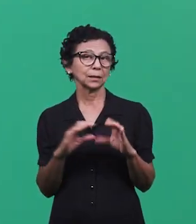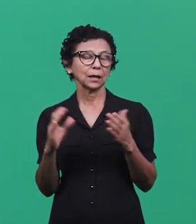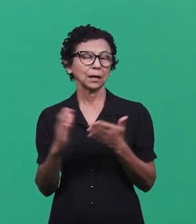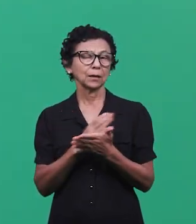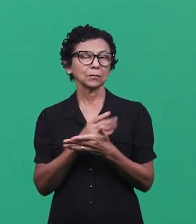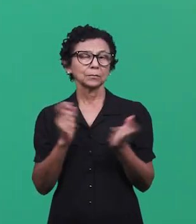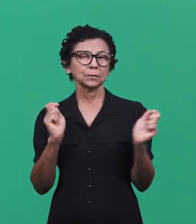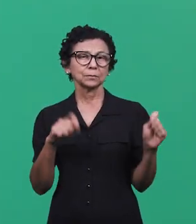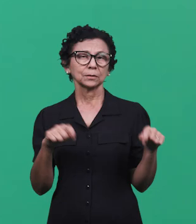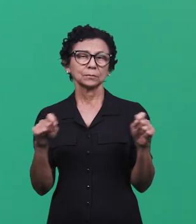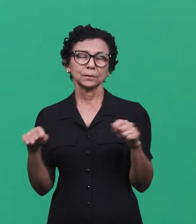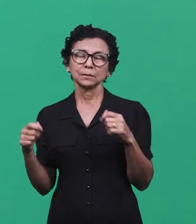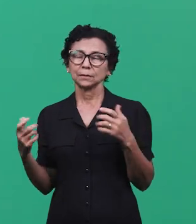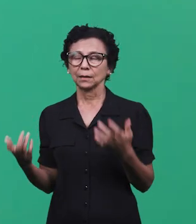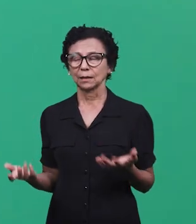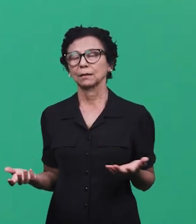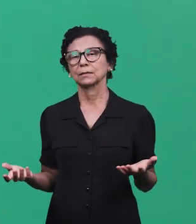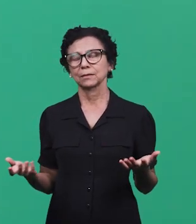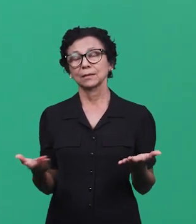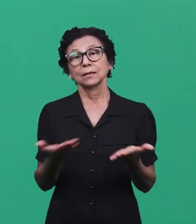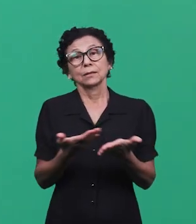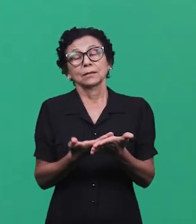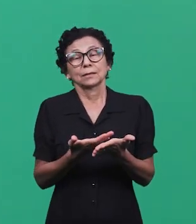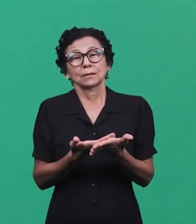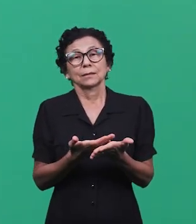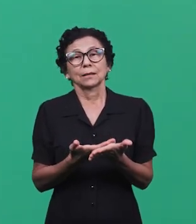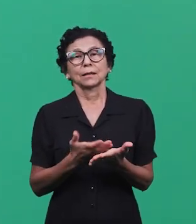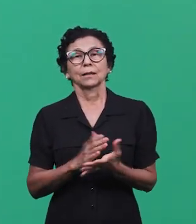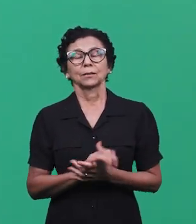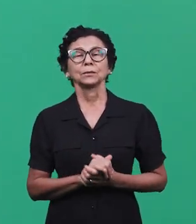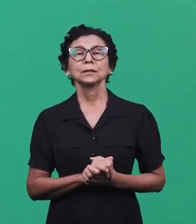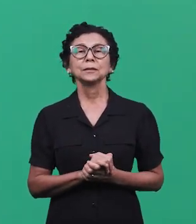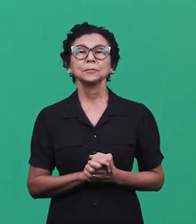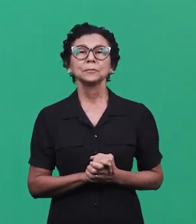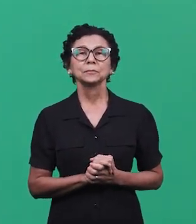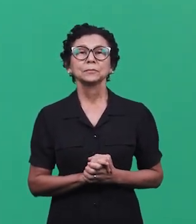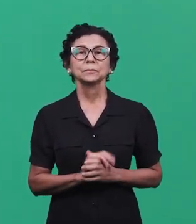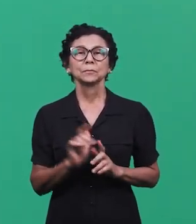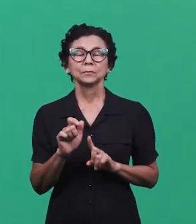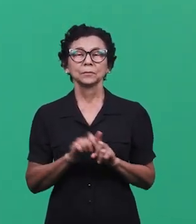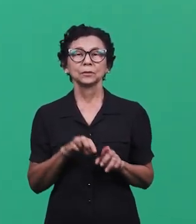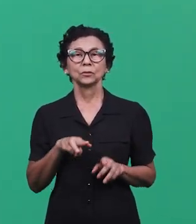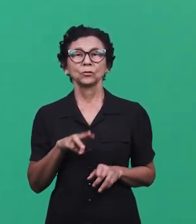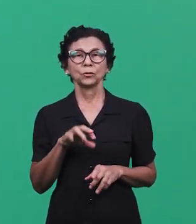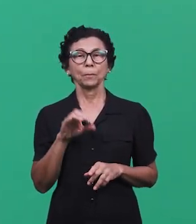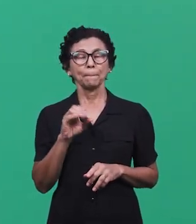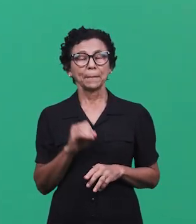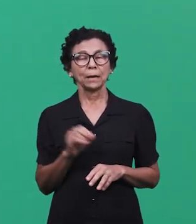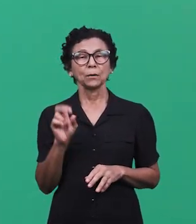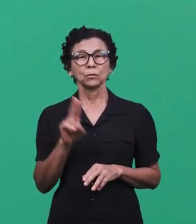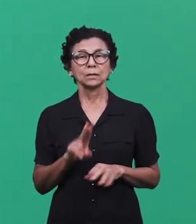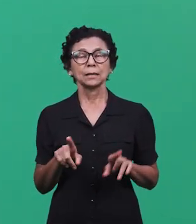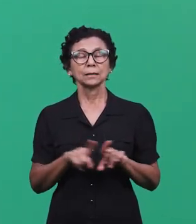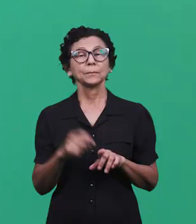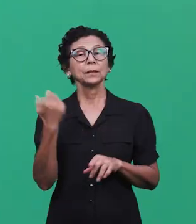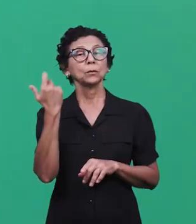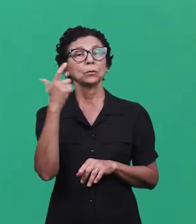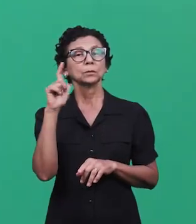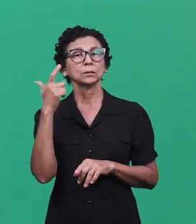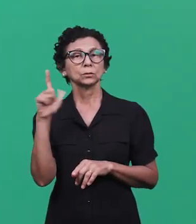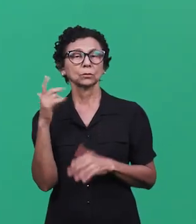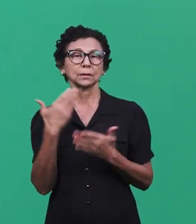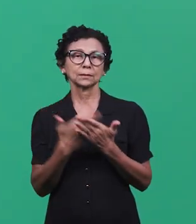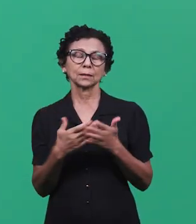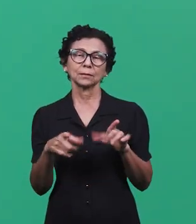algumas possibilidades que podem ser levadas não só para essa aula do mês de maio, para outras aulas também, certo?